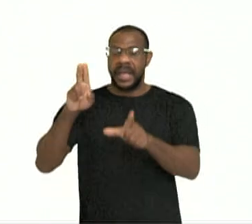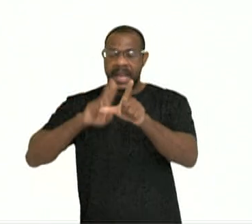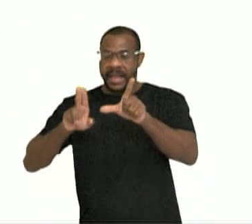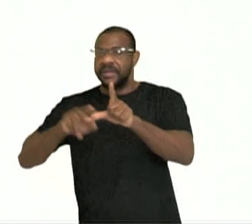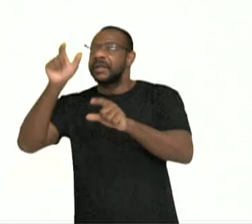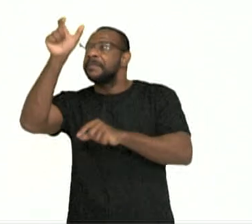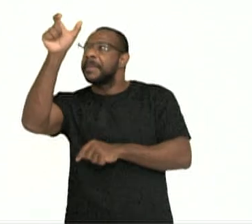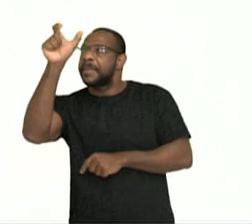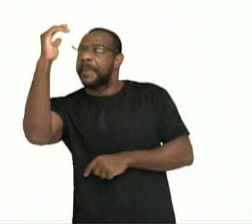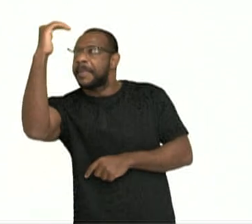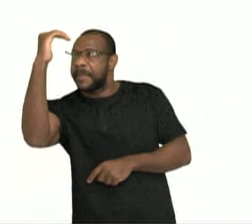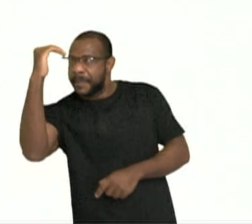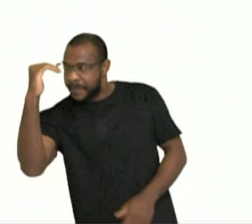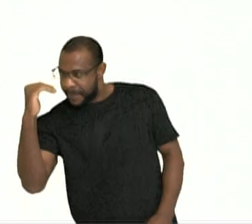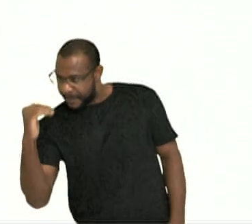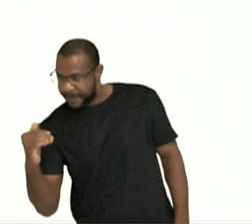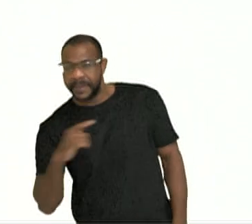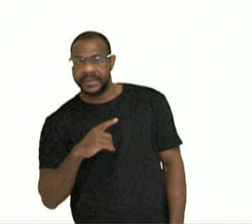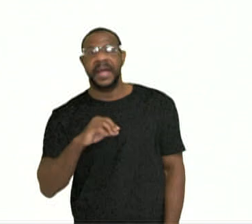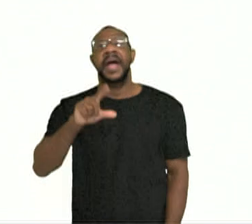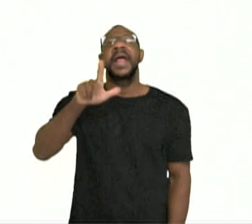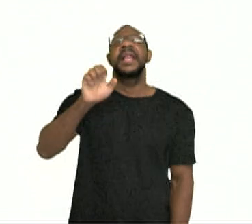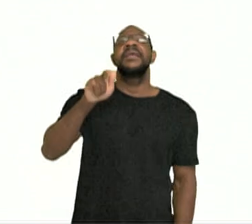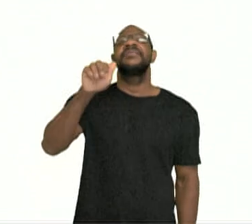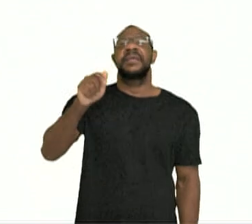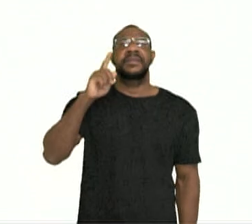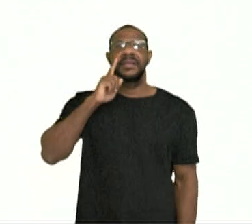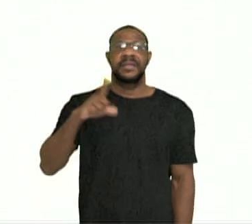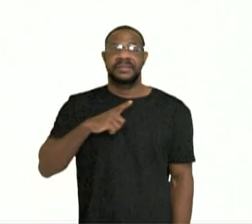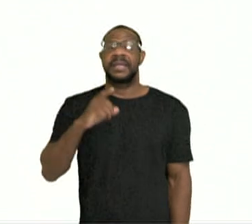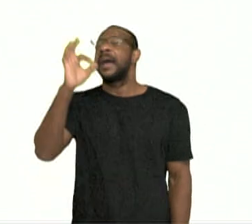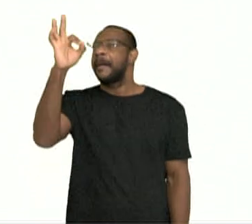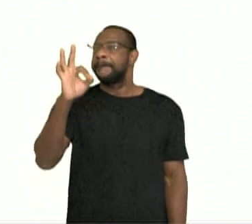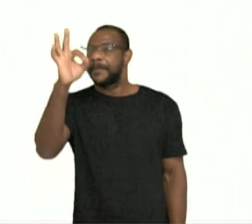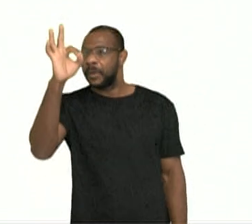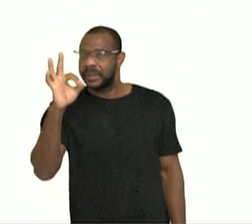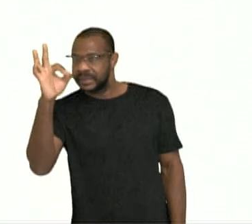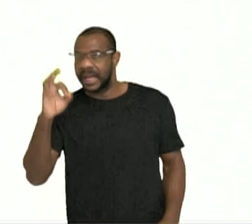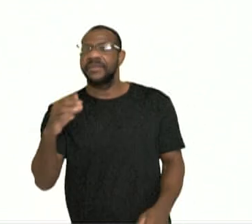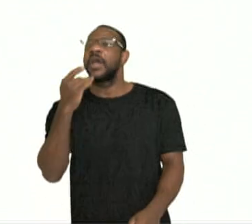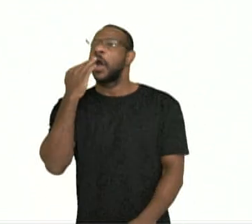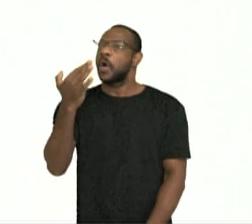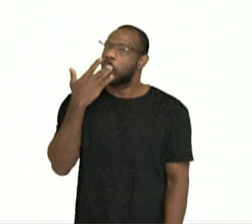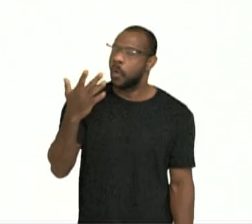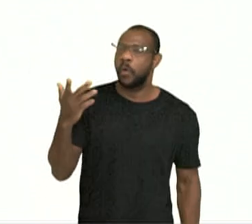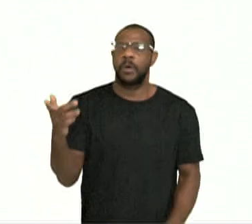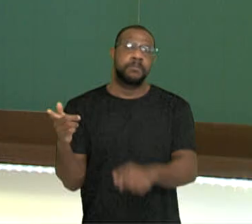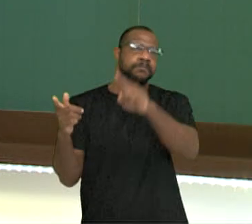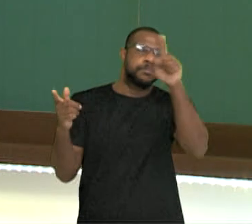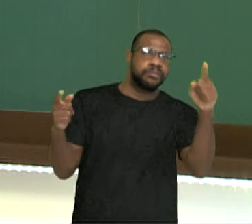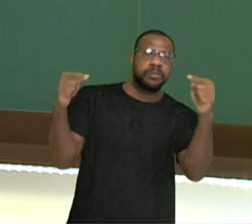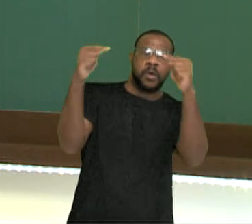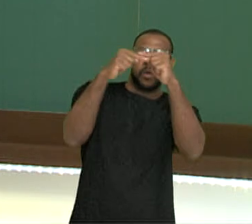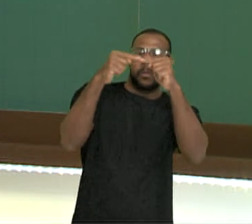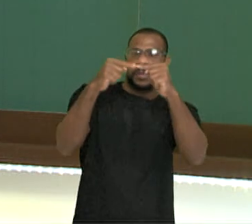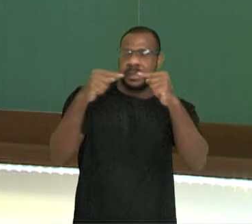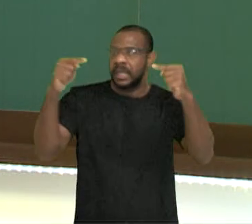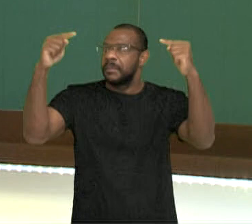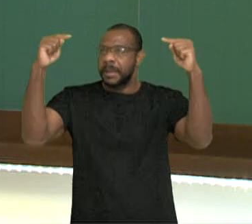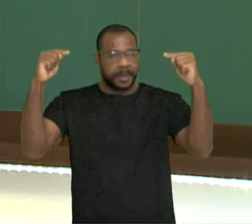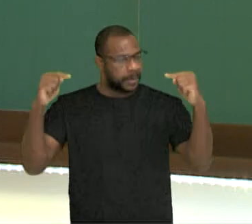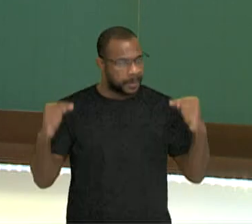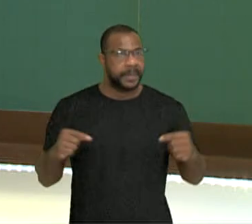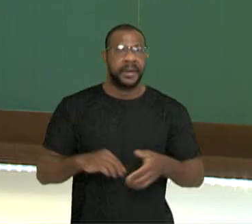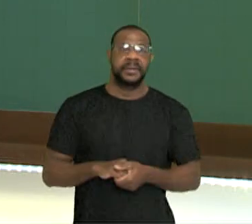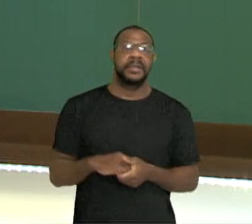Geralmente, a legenda vem tanto com a porcentagem quanto uma orientação referente àquela porcentagem, uma informação. Nesse caso aqui, é